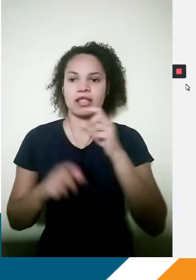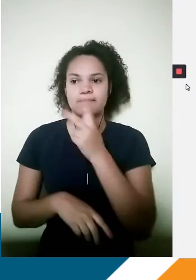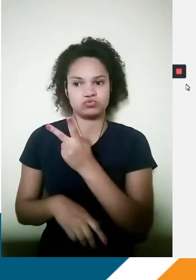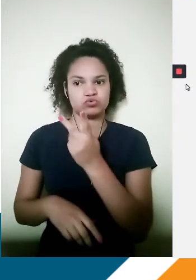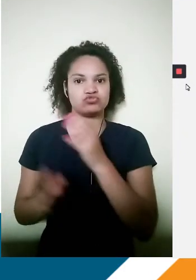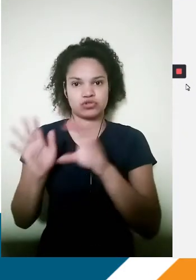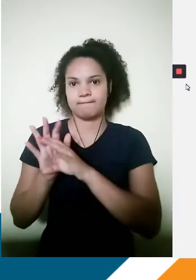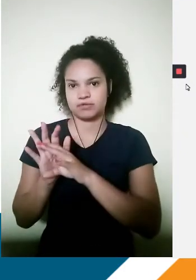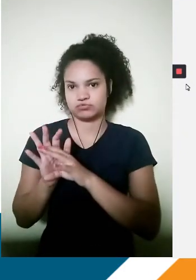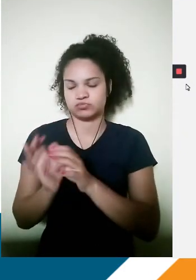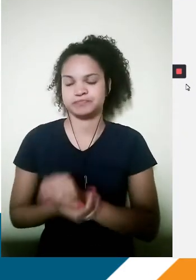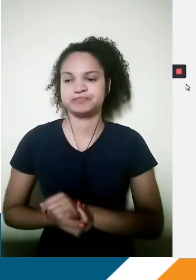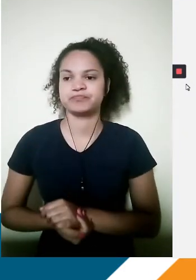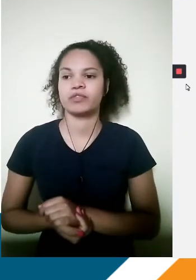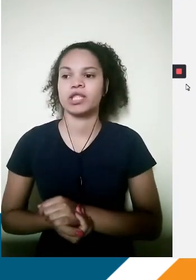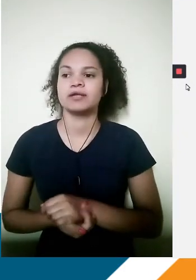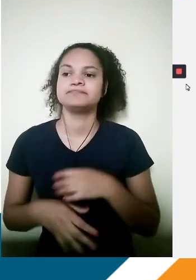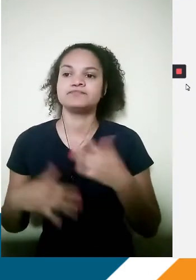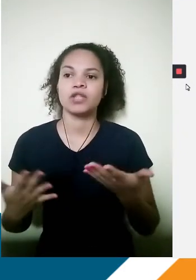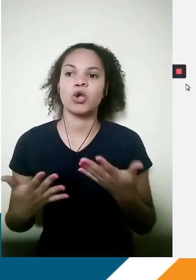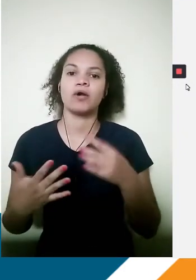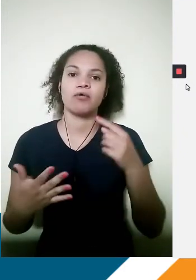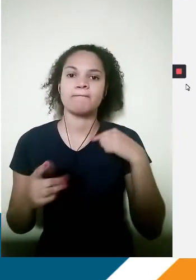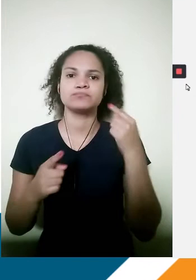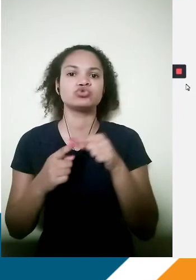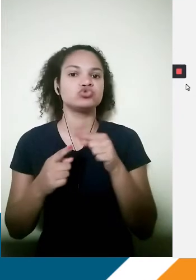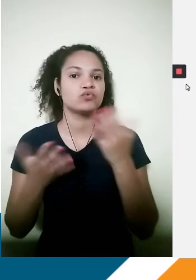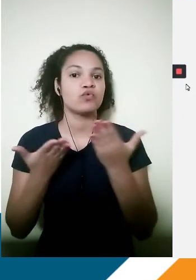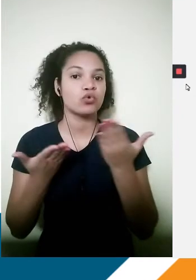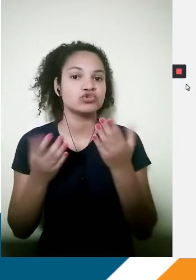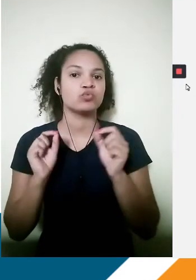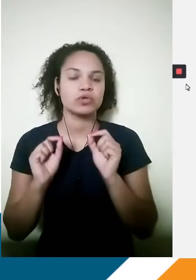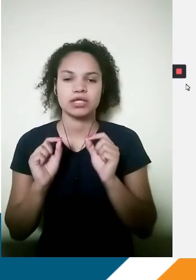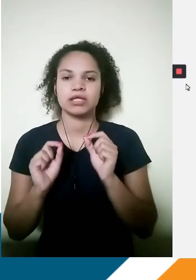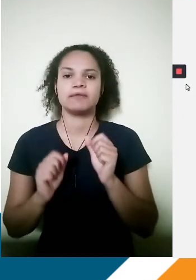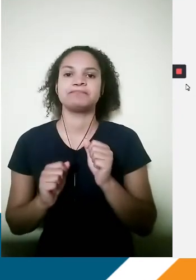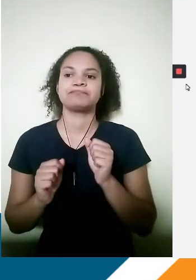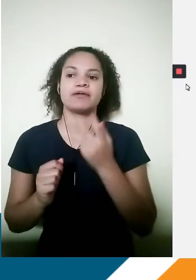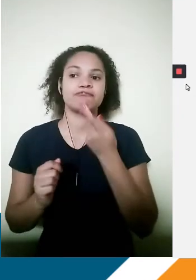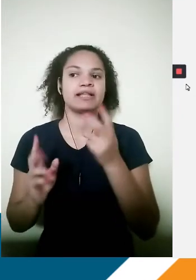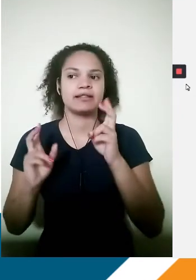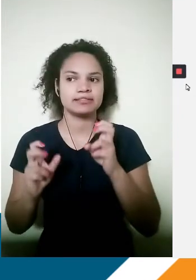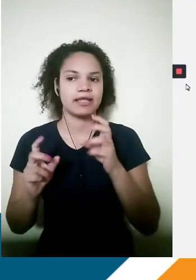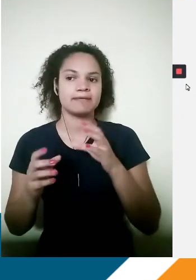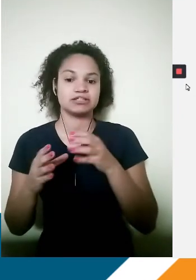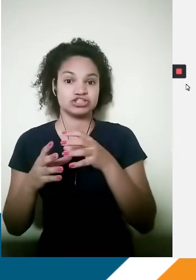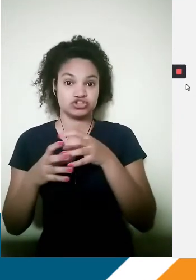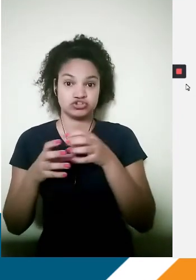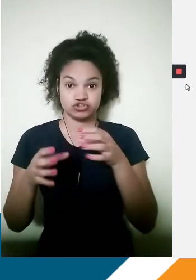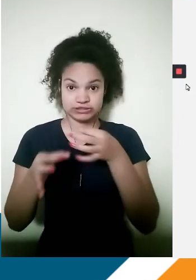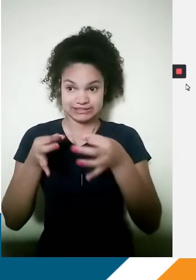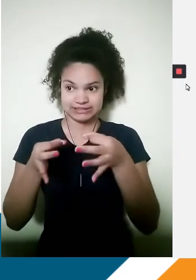dois capítulos. Então, a ideia hoje é a gente falar um pouco sobre divisão e ciclo